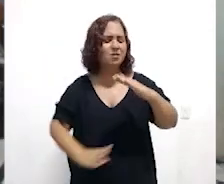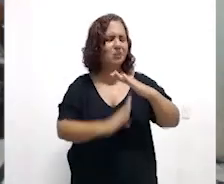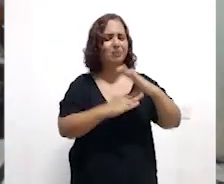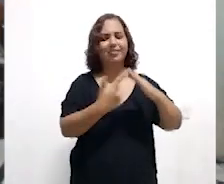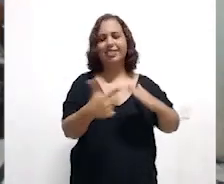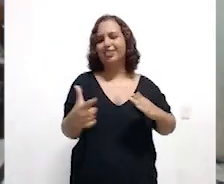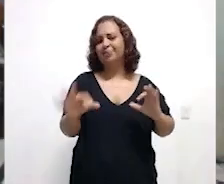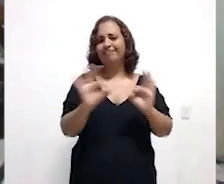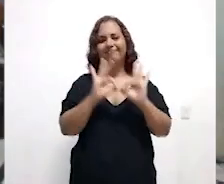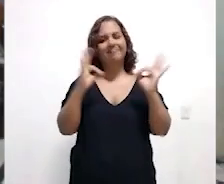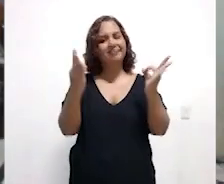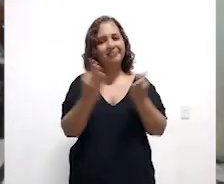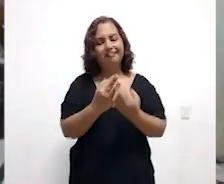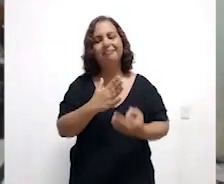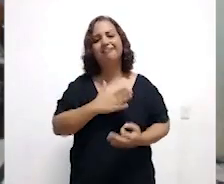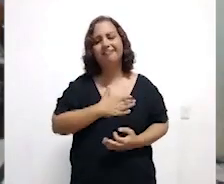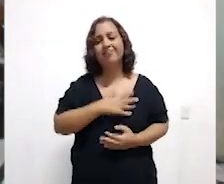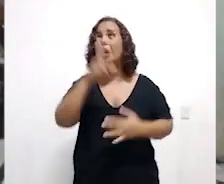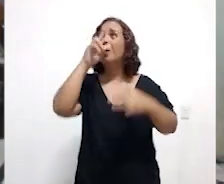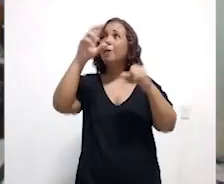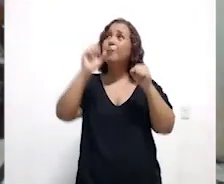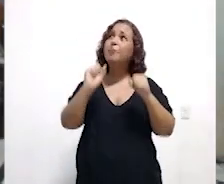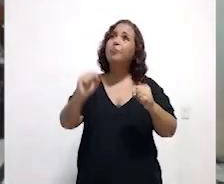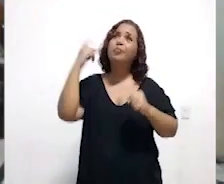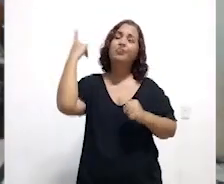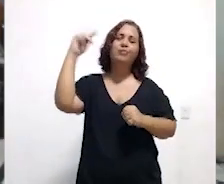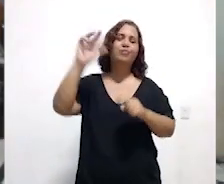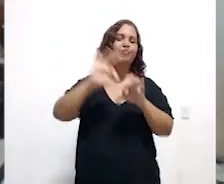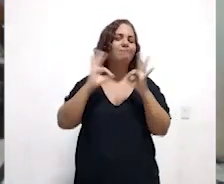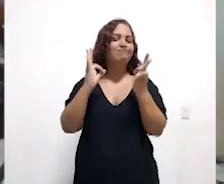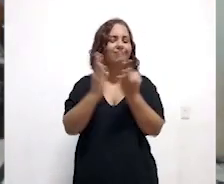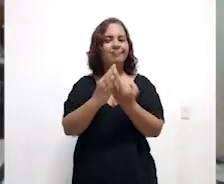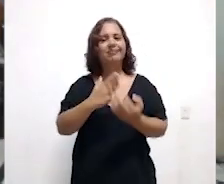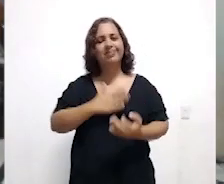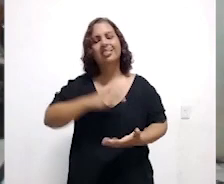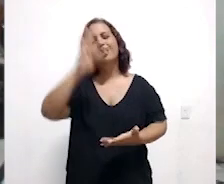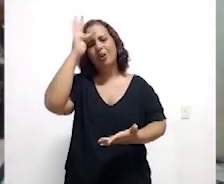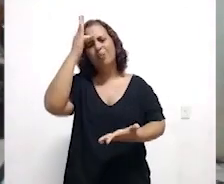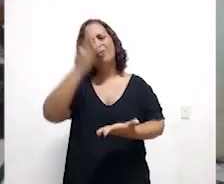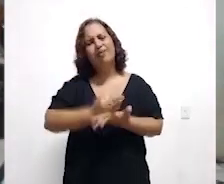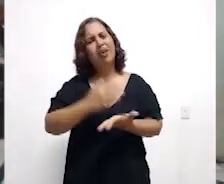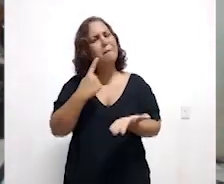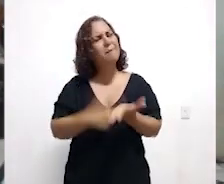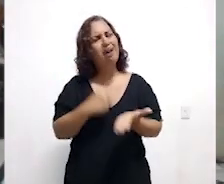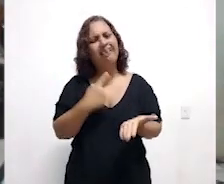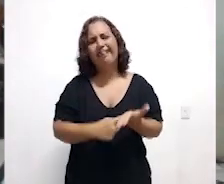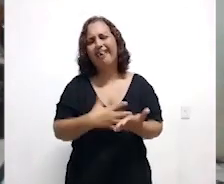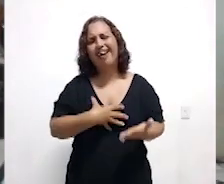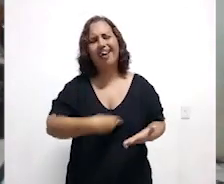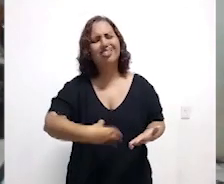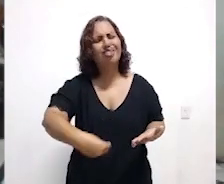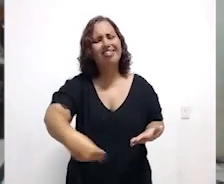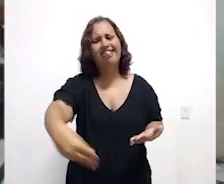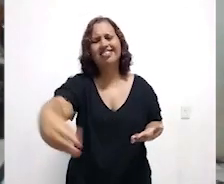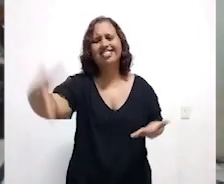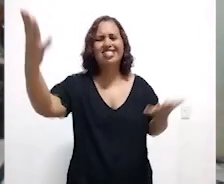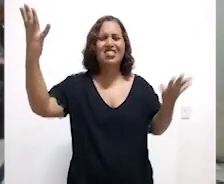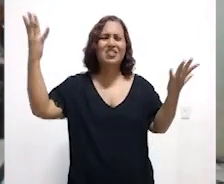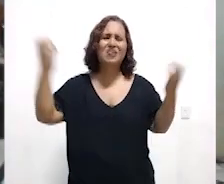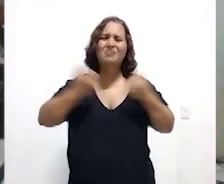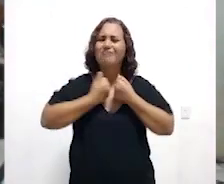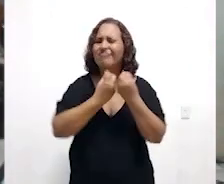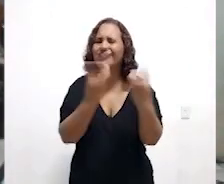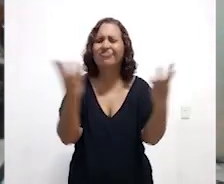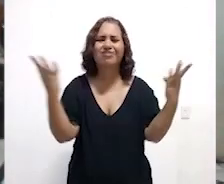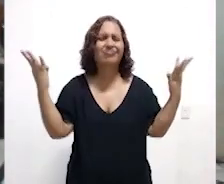família. Uma fé, meus irmãos, para marcar uma geração. Uma fé, meus irmãos,